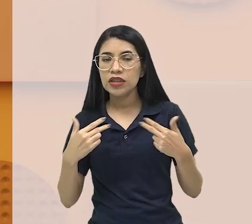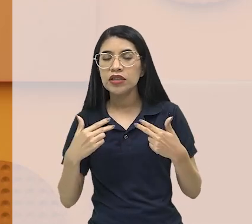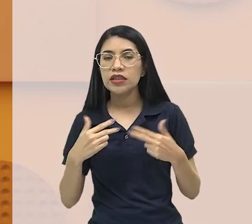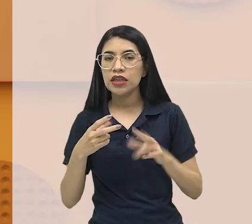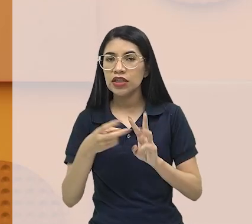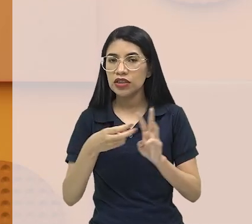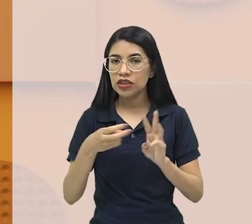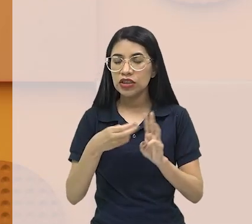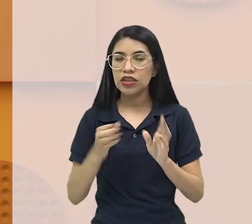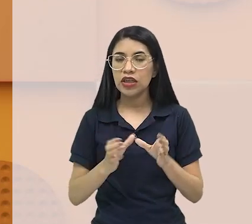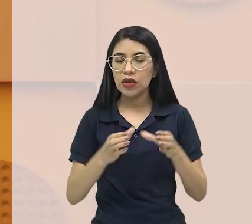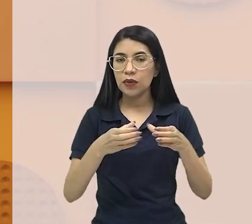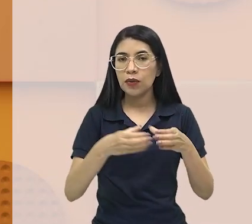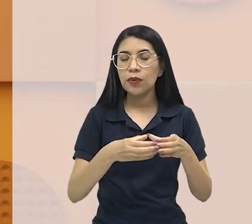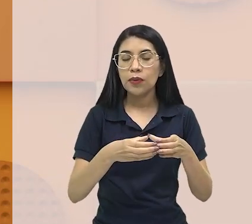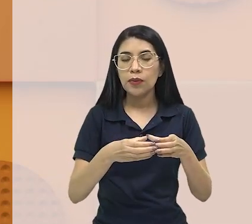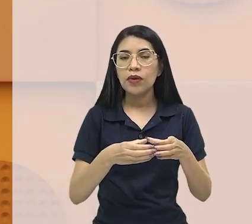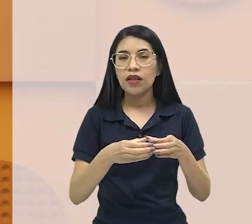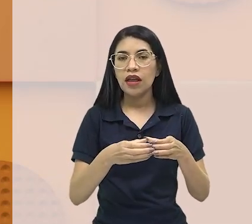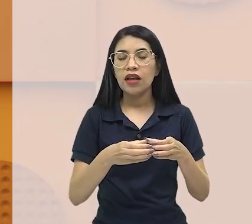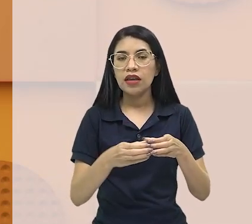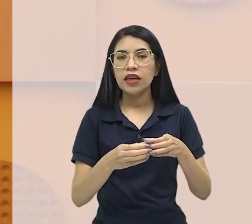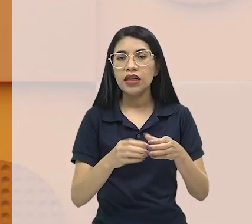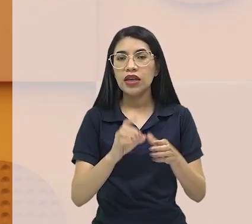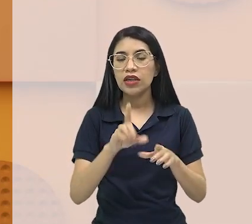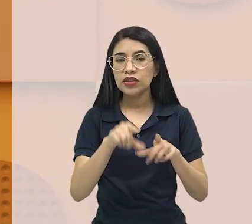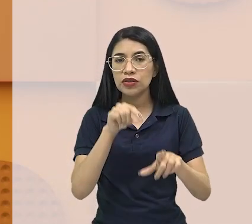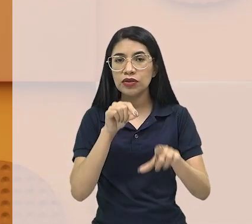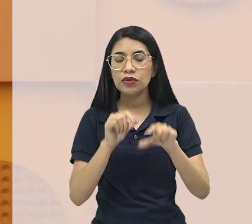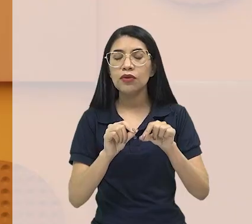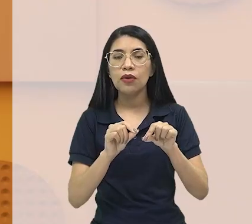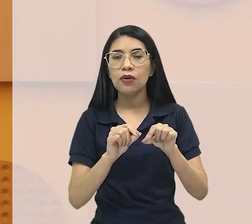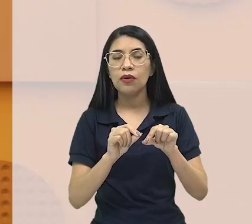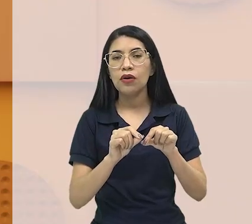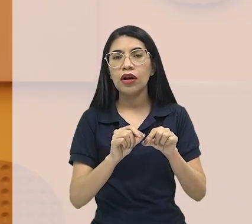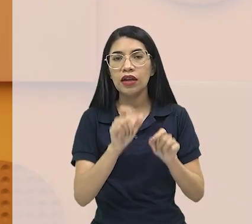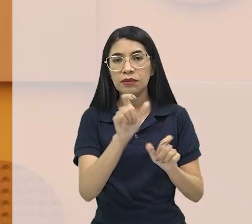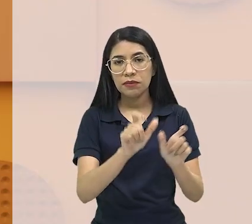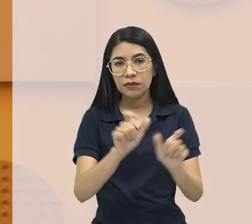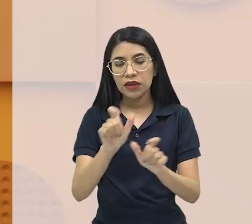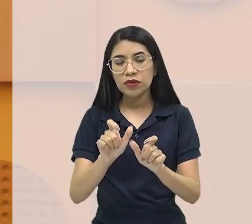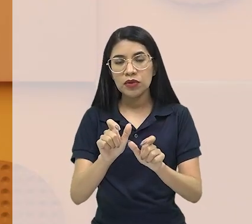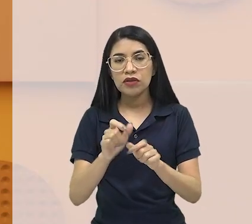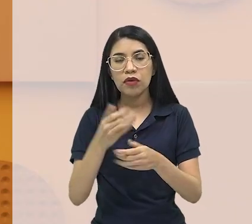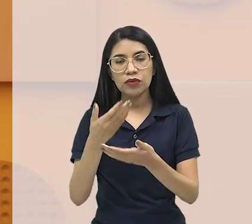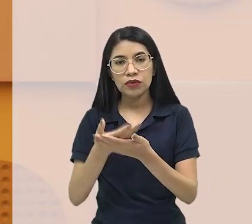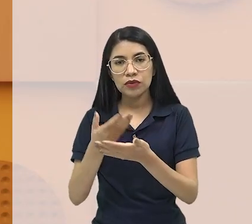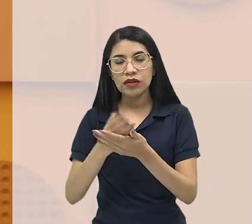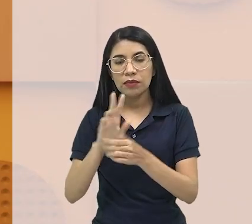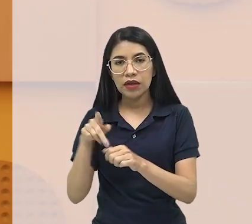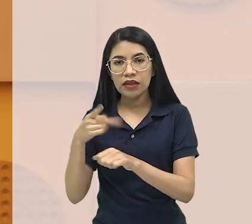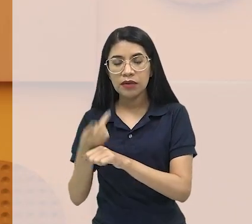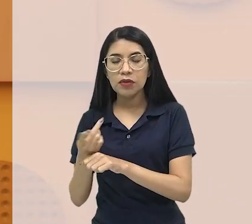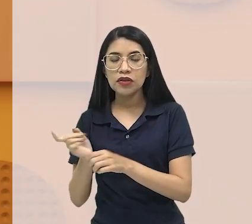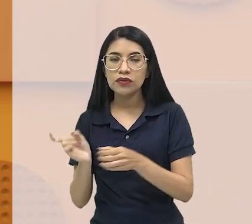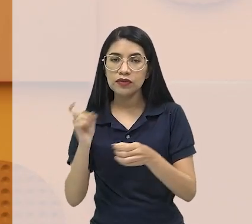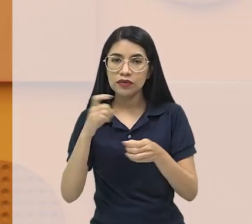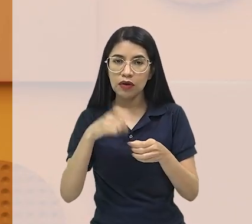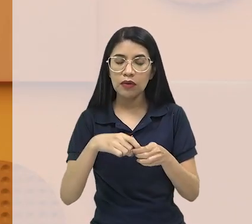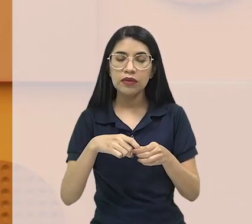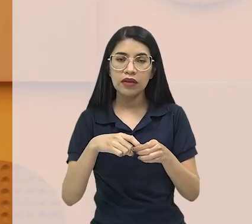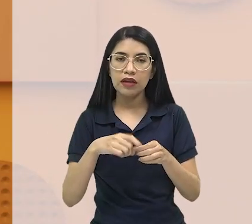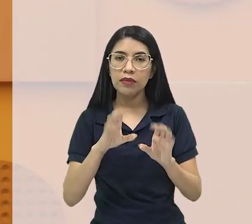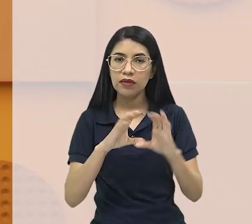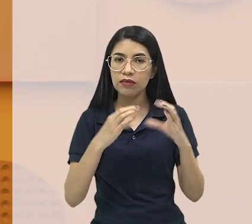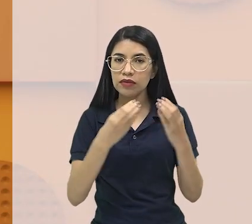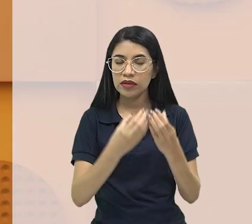se reúnem ali e decidem quem é que vai fazer o curso para depois dar um retorno específico